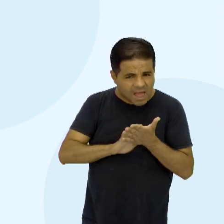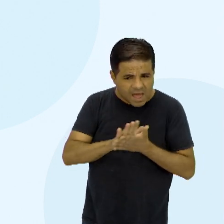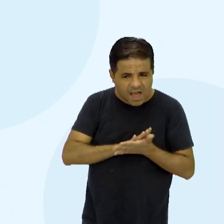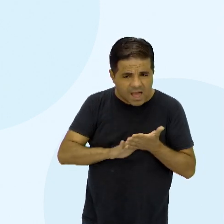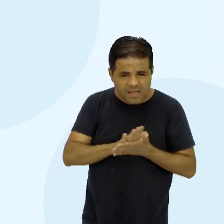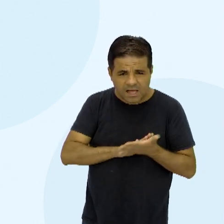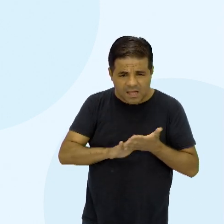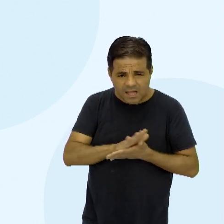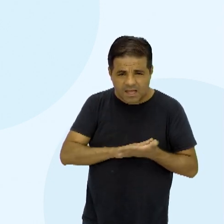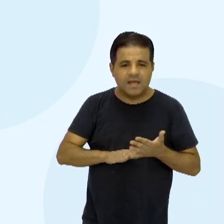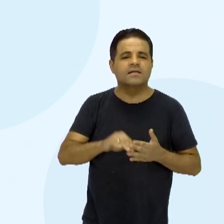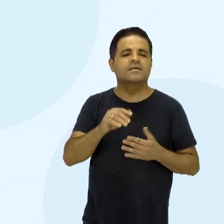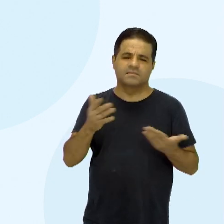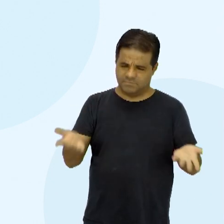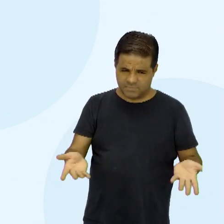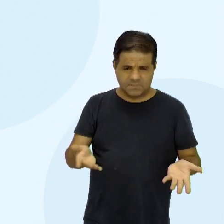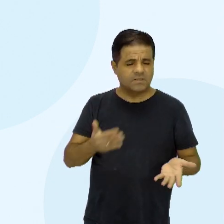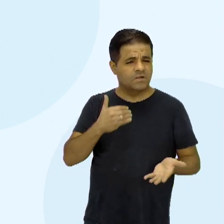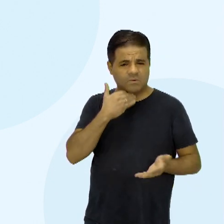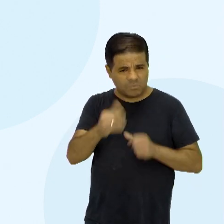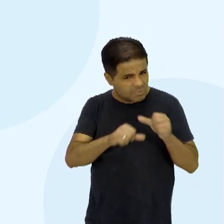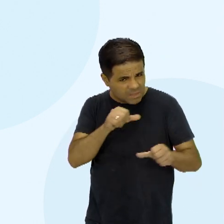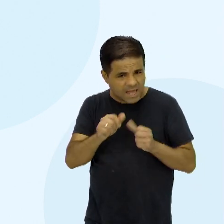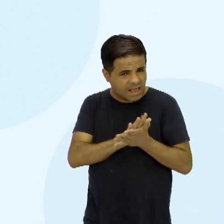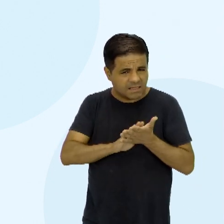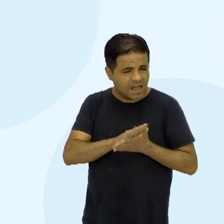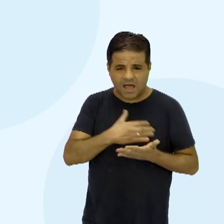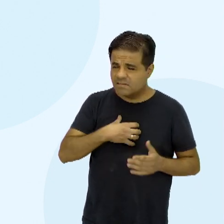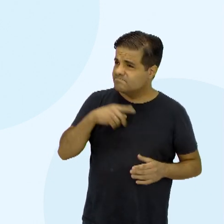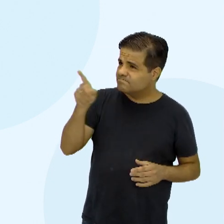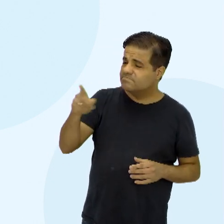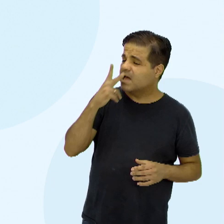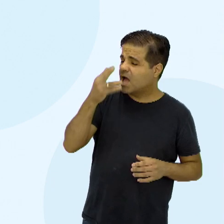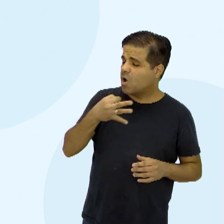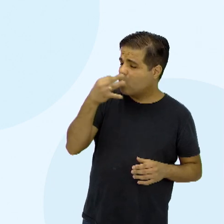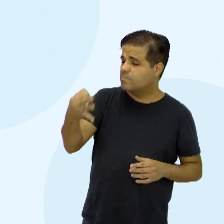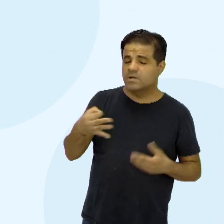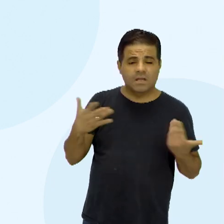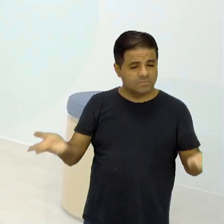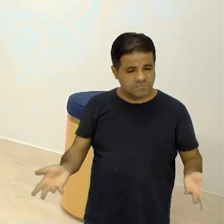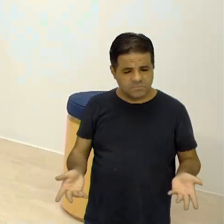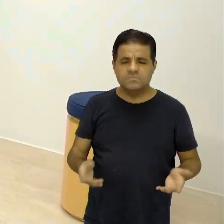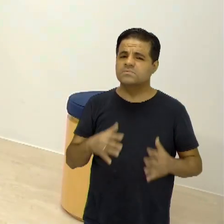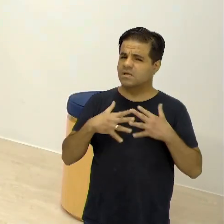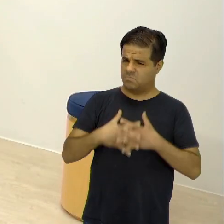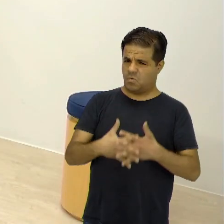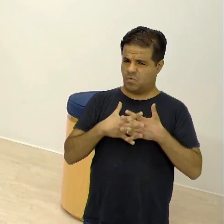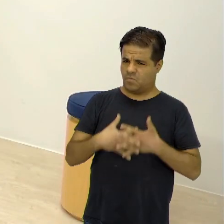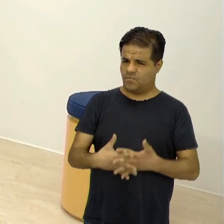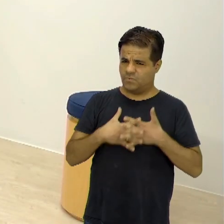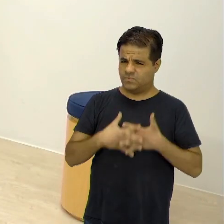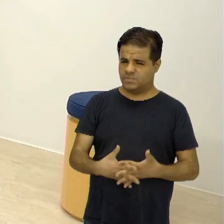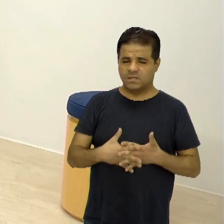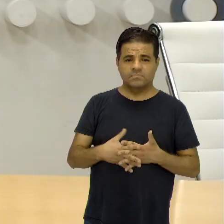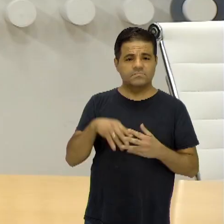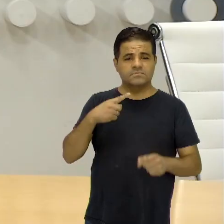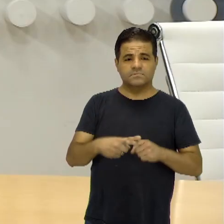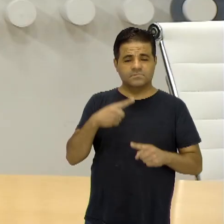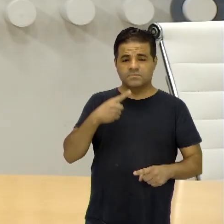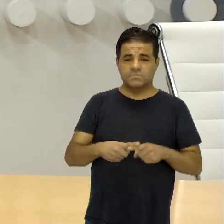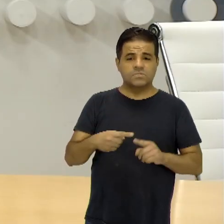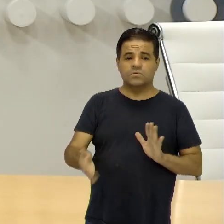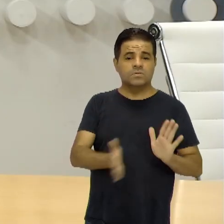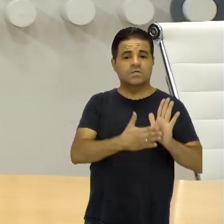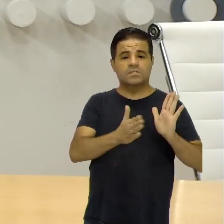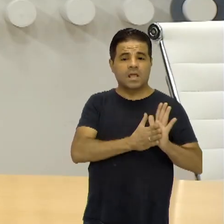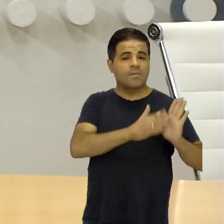nada? Hein, professor Mauro, será que não altera nada nesse sentido? O que você pensa? Na minha cabeça cria uma confusão, porque você não